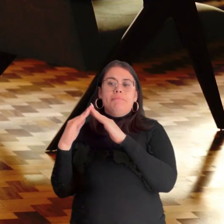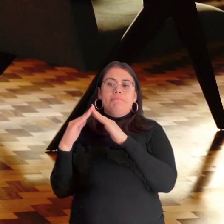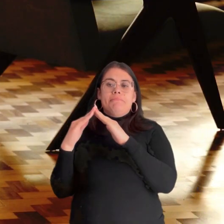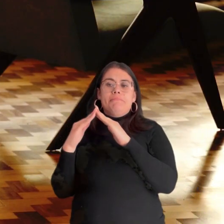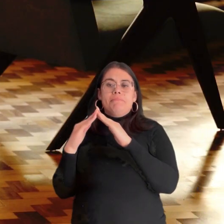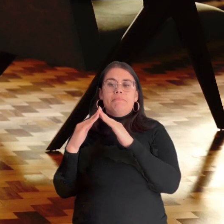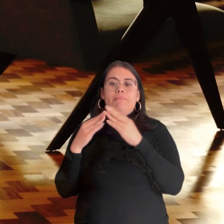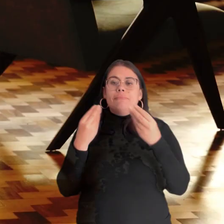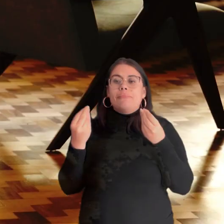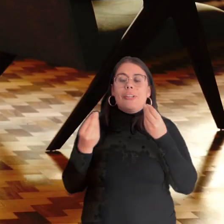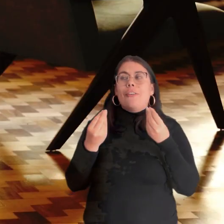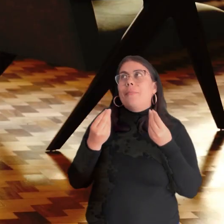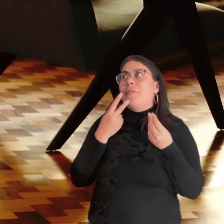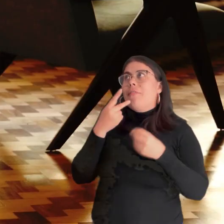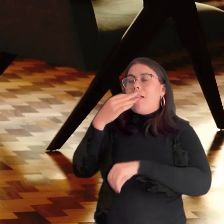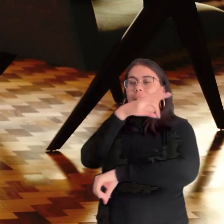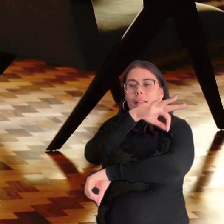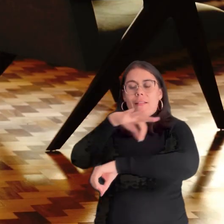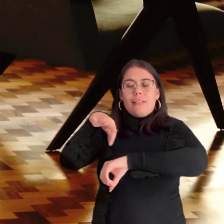quanto